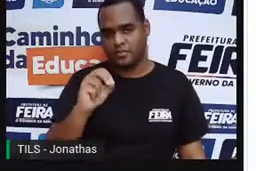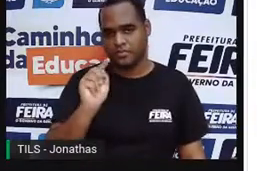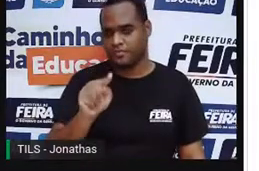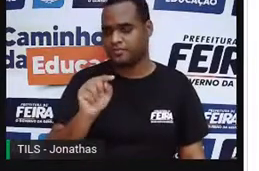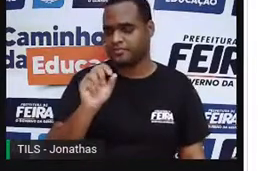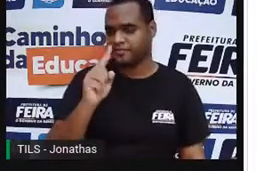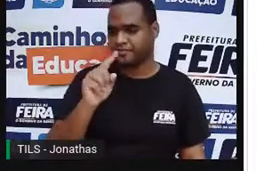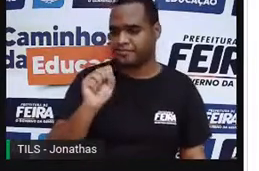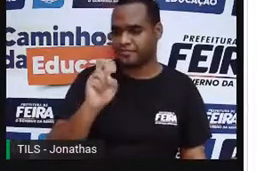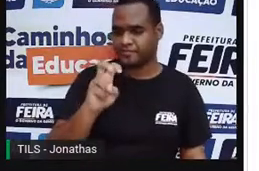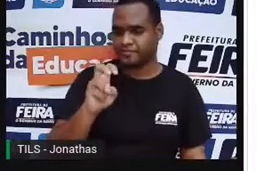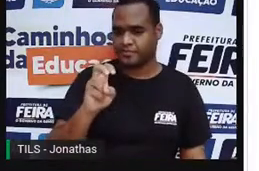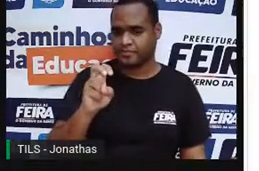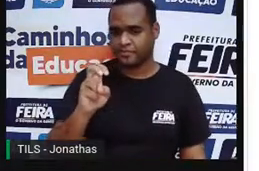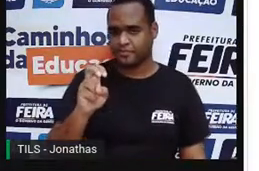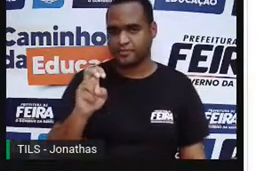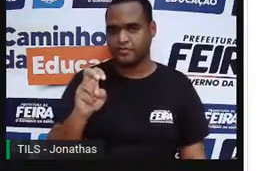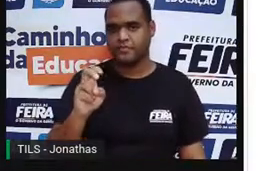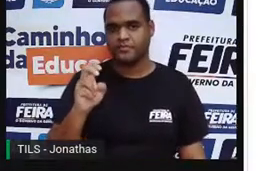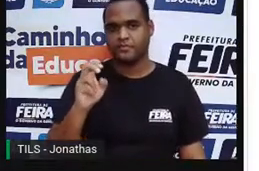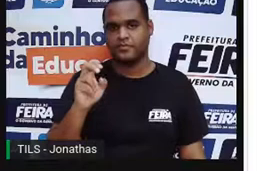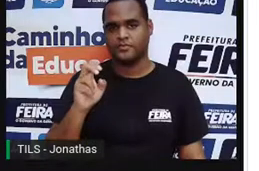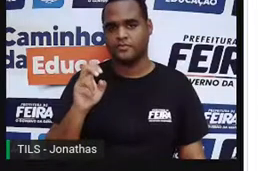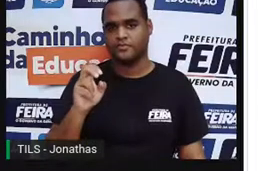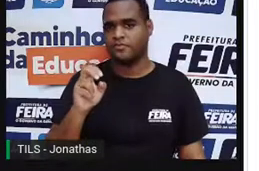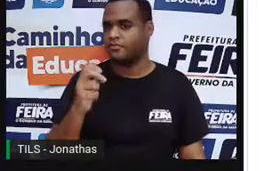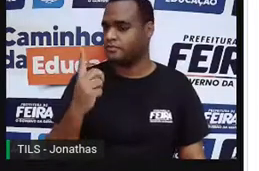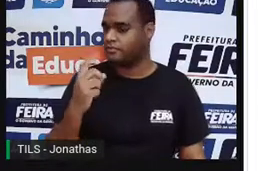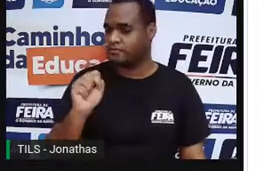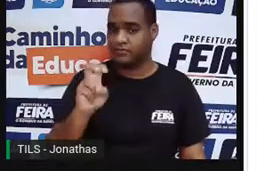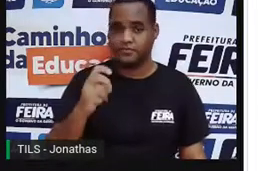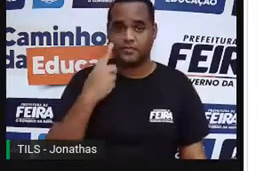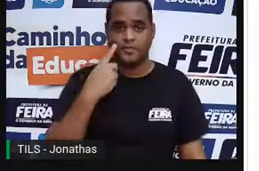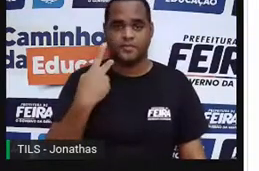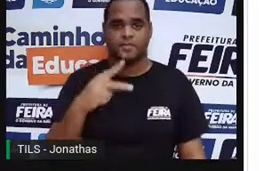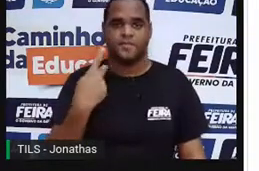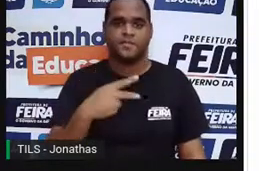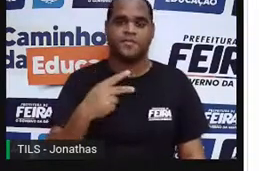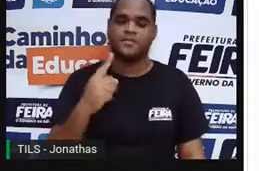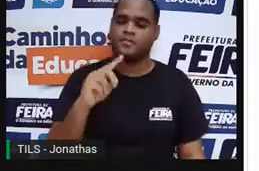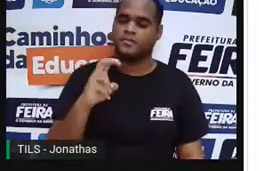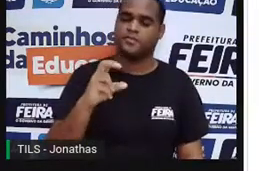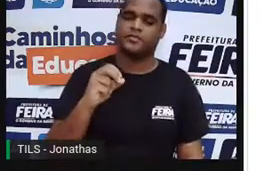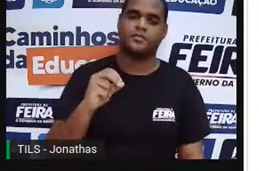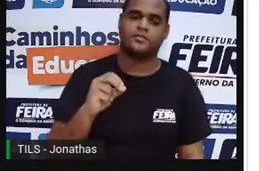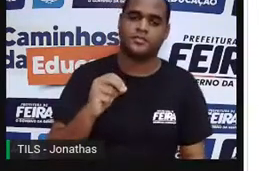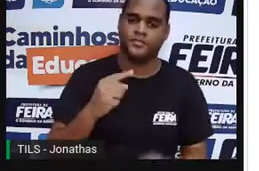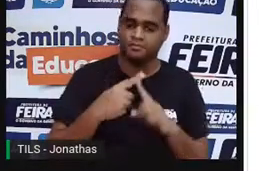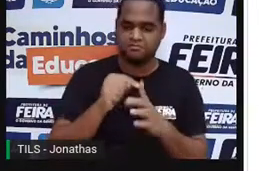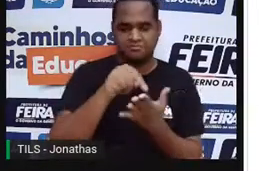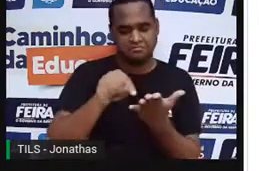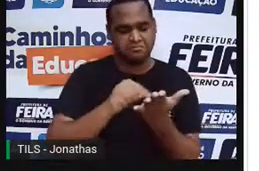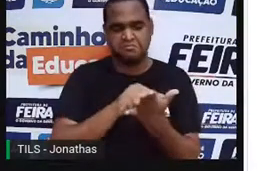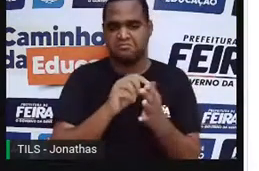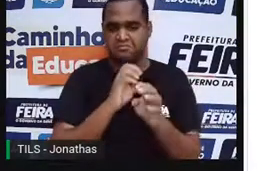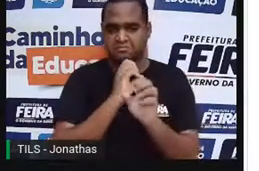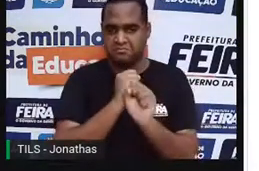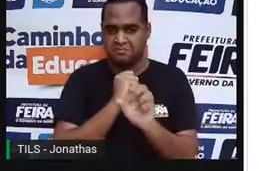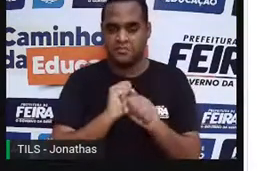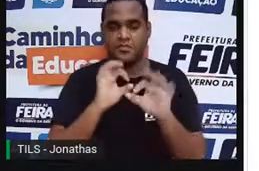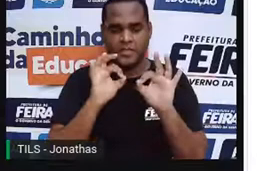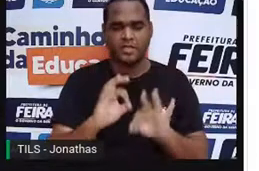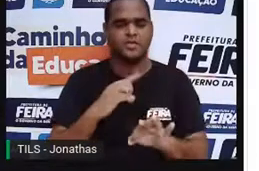tá Então faz esse cálculo Zinho você pode usar uma calculadora fica à vontade